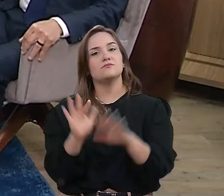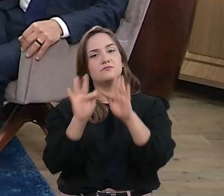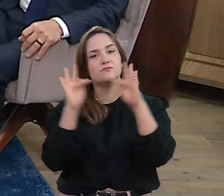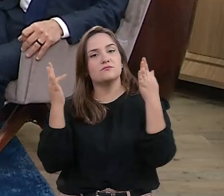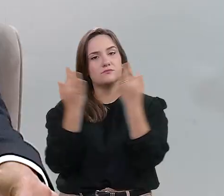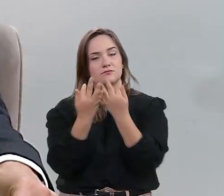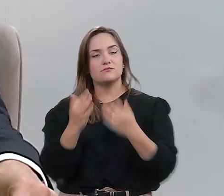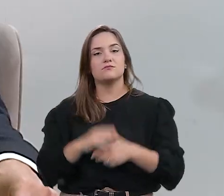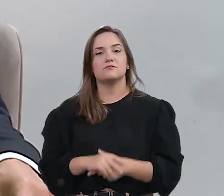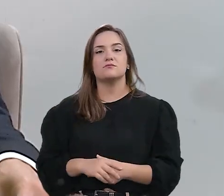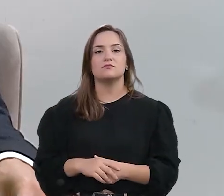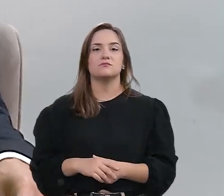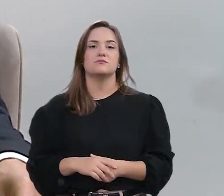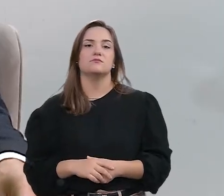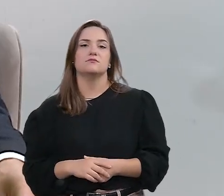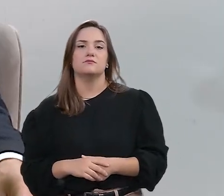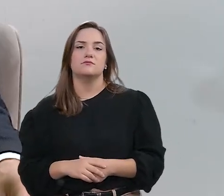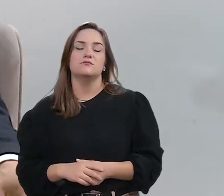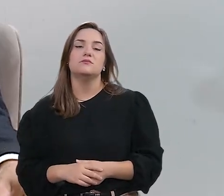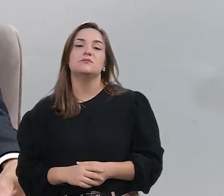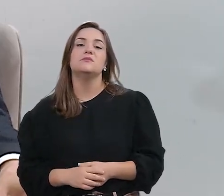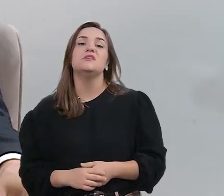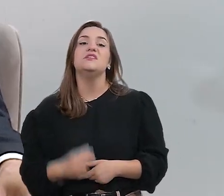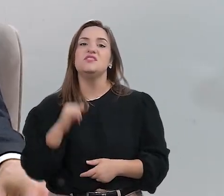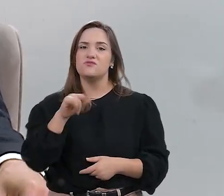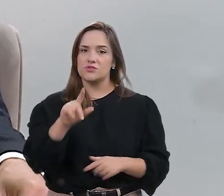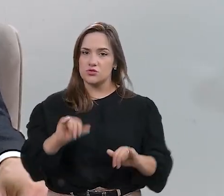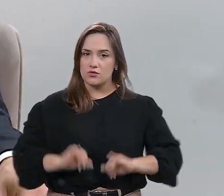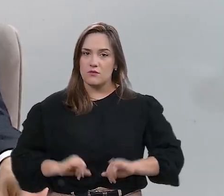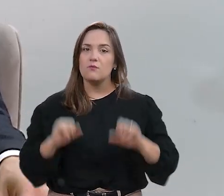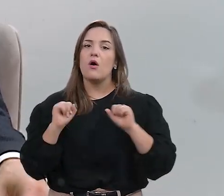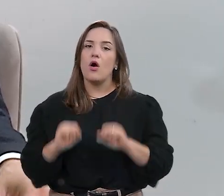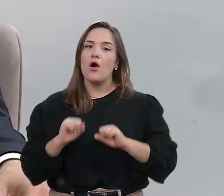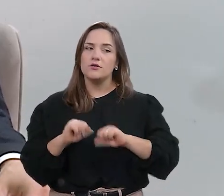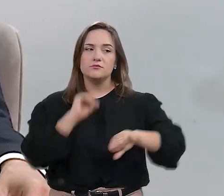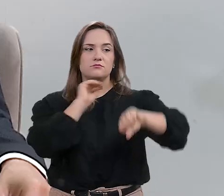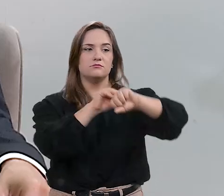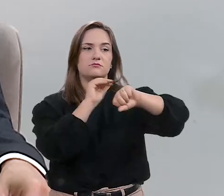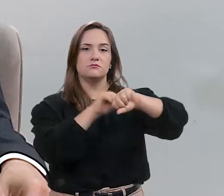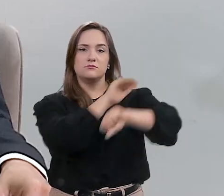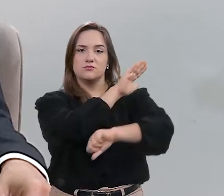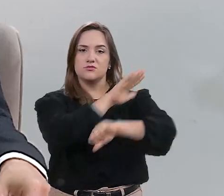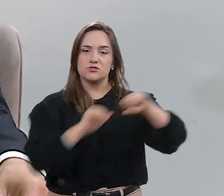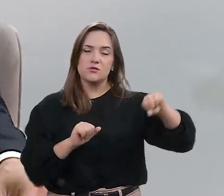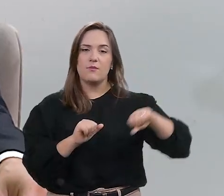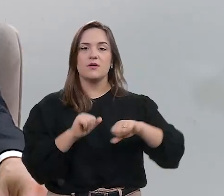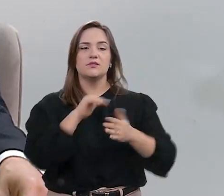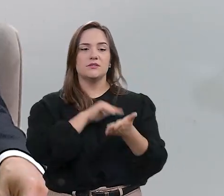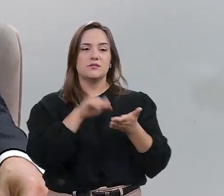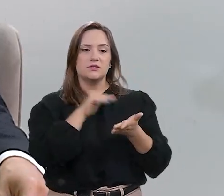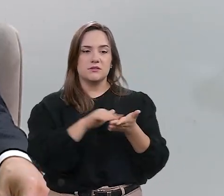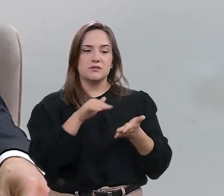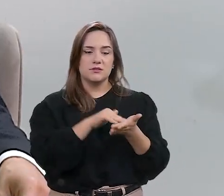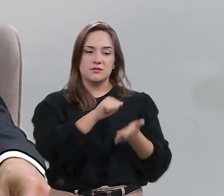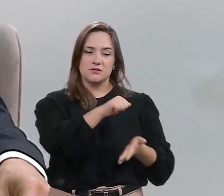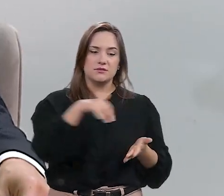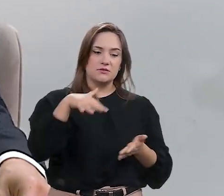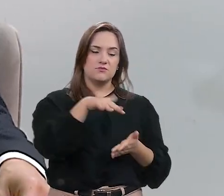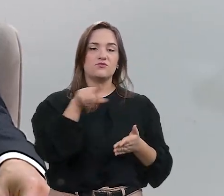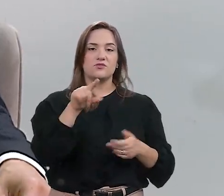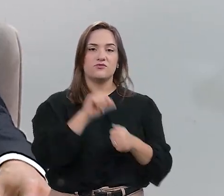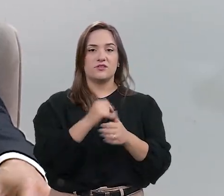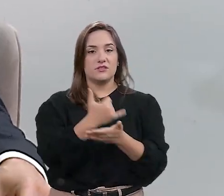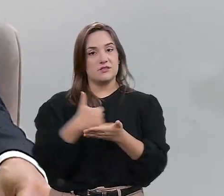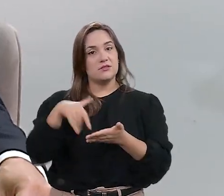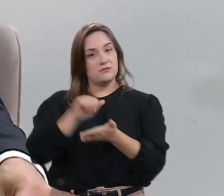E quem tiver nessa situação pode procurar, né, a Secretaria de Assistência Social, fazer o seu cadastro. É claro